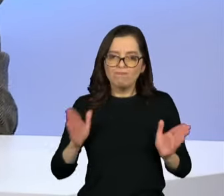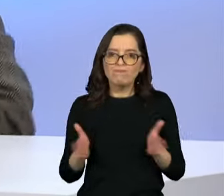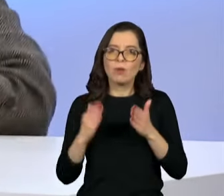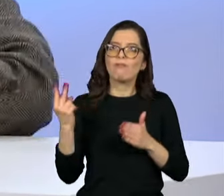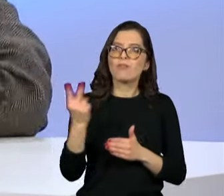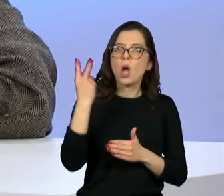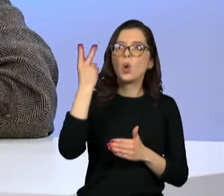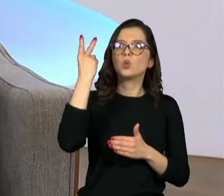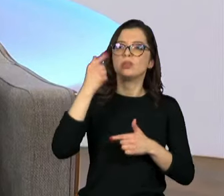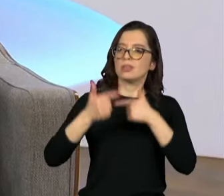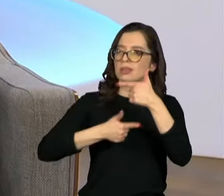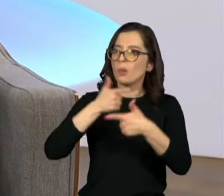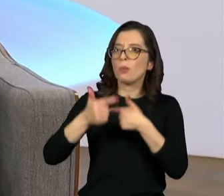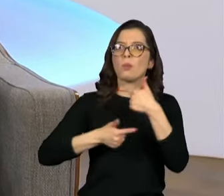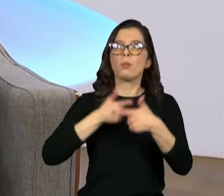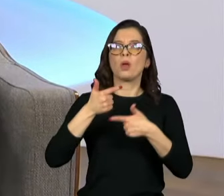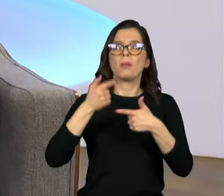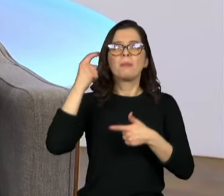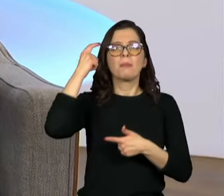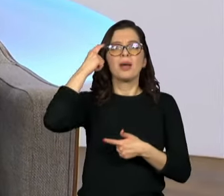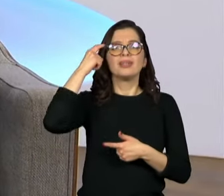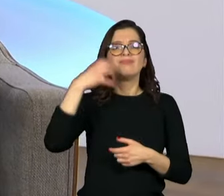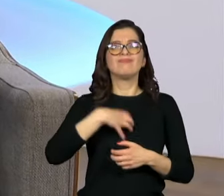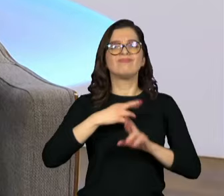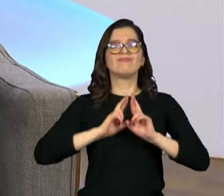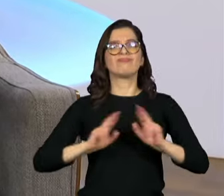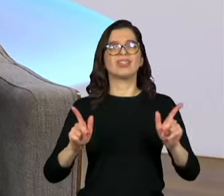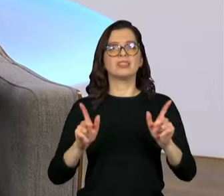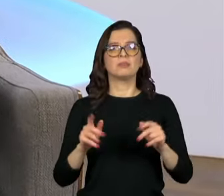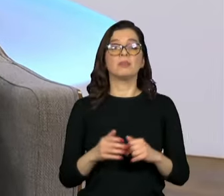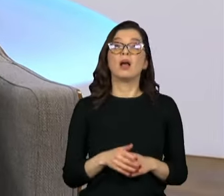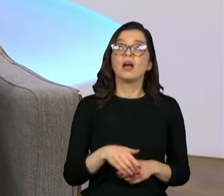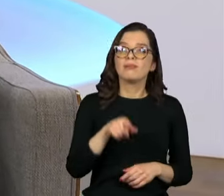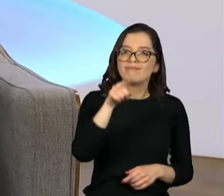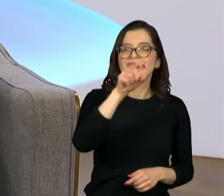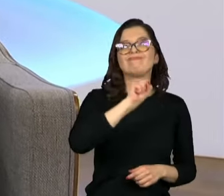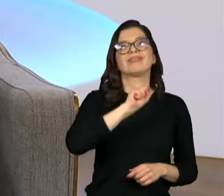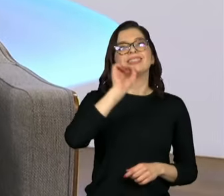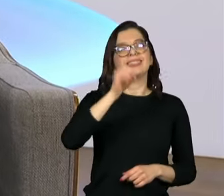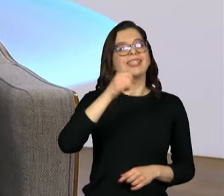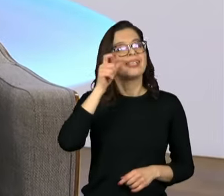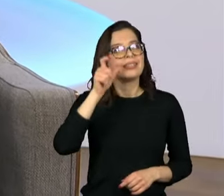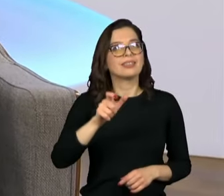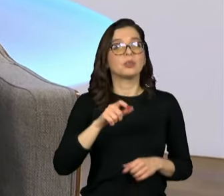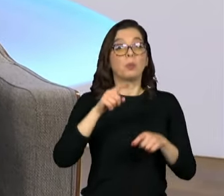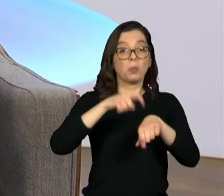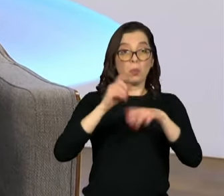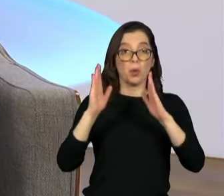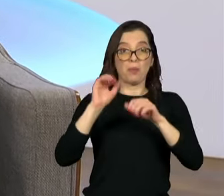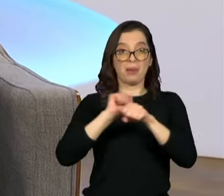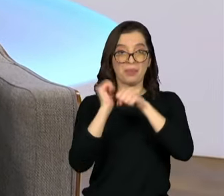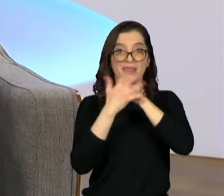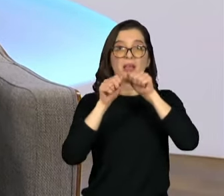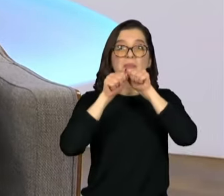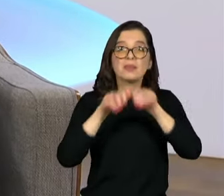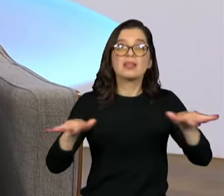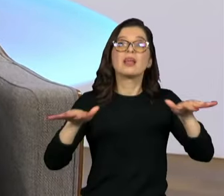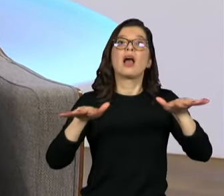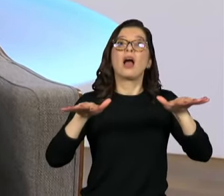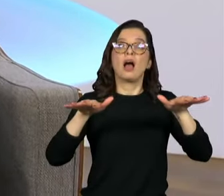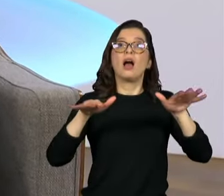do trabalho? Yes. And it's interesting, as you say, Juliana, the pandemic